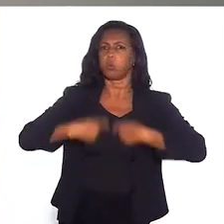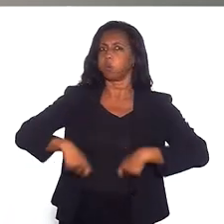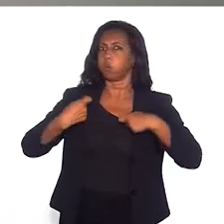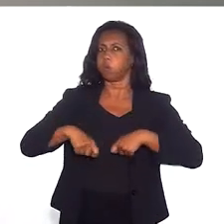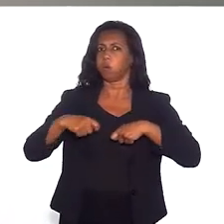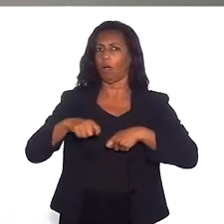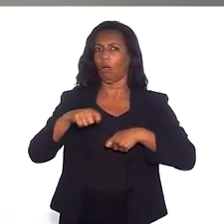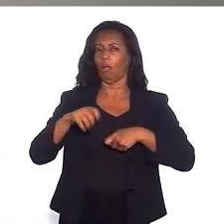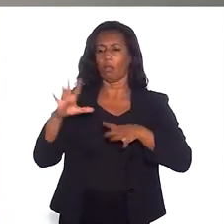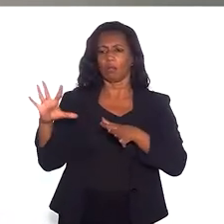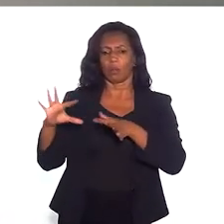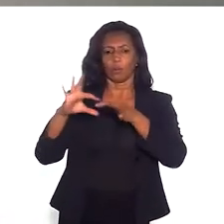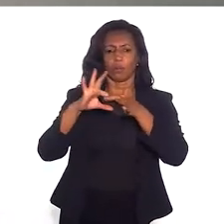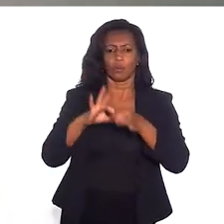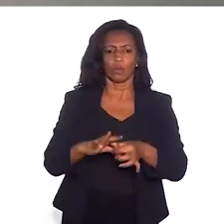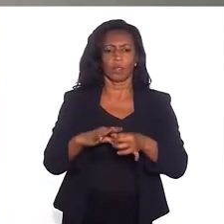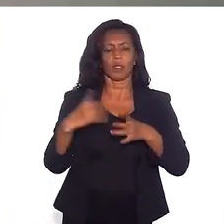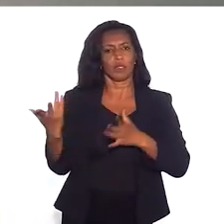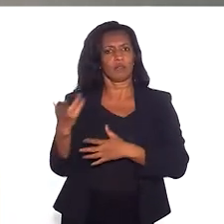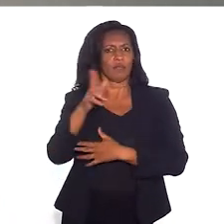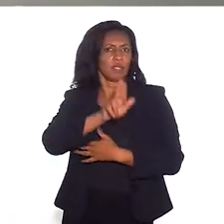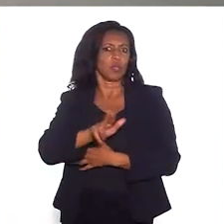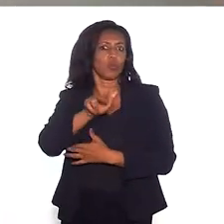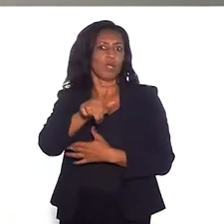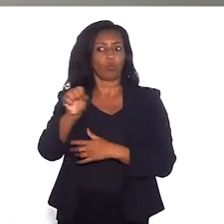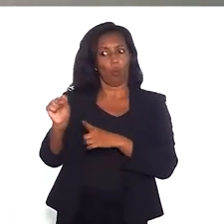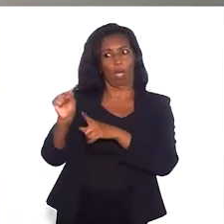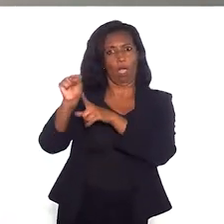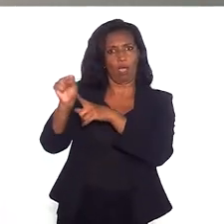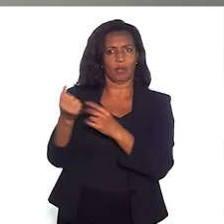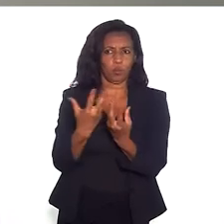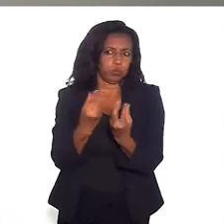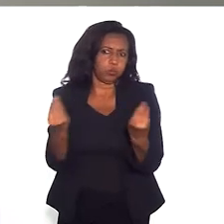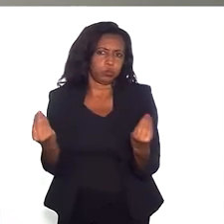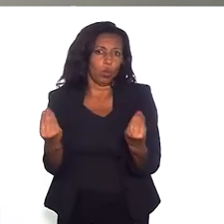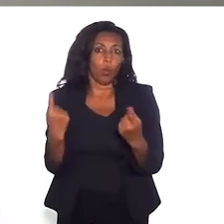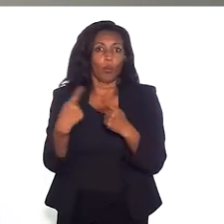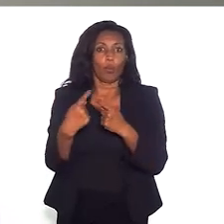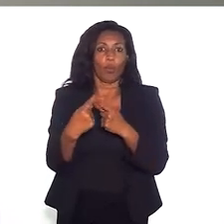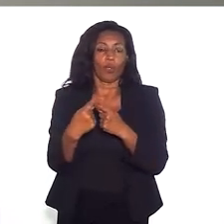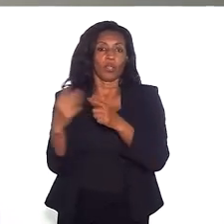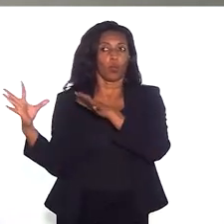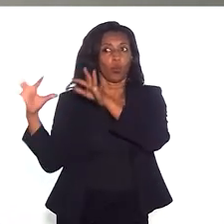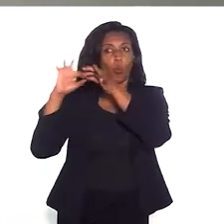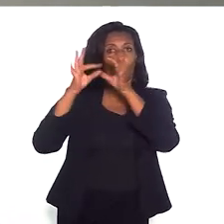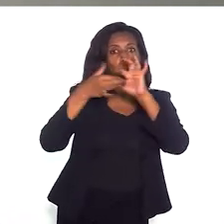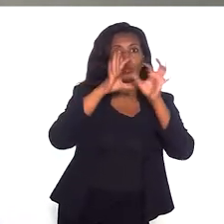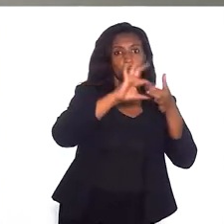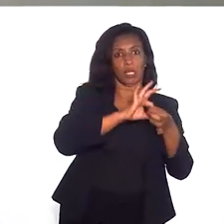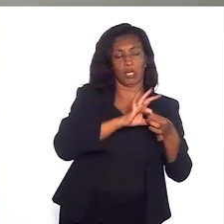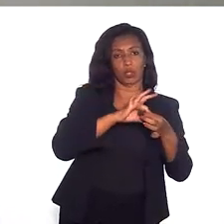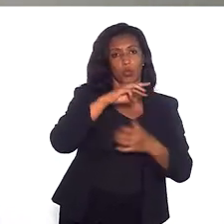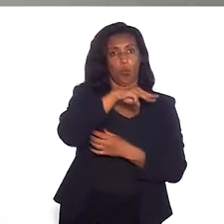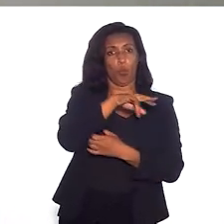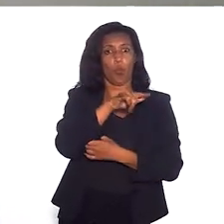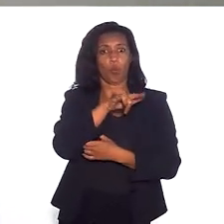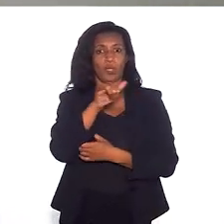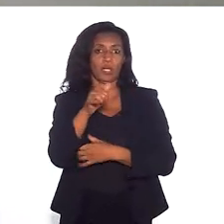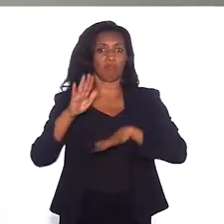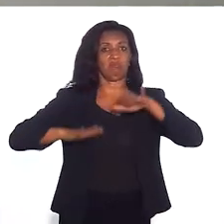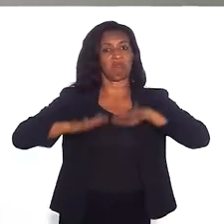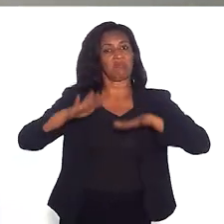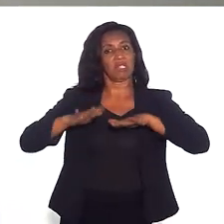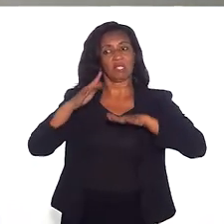não necessariamente isso é um consenso, isso sempre tem que ser utilizado no plural, porque a gente vive num contexto de uma